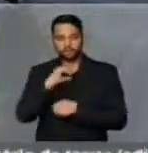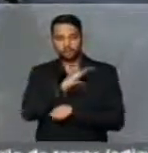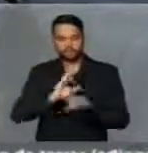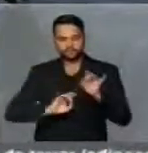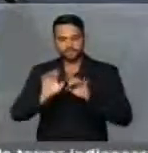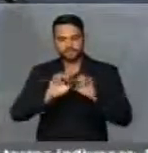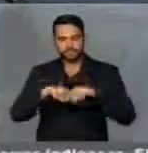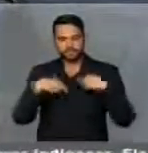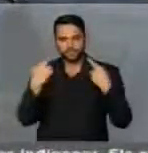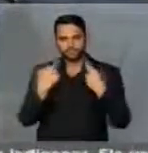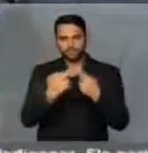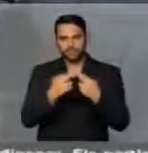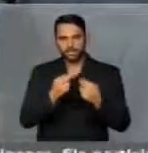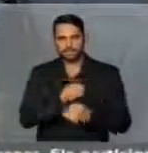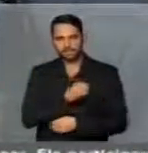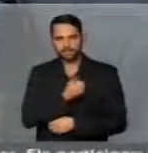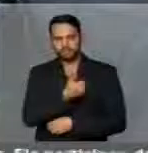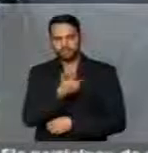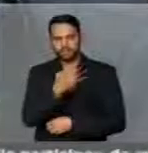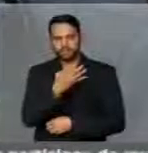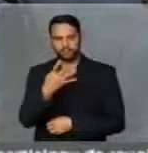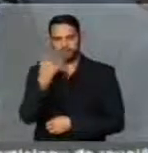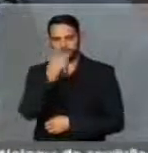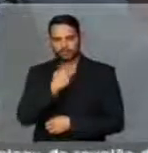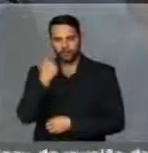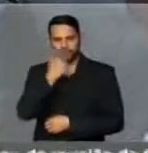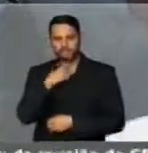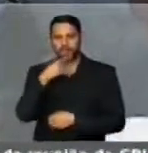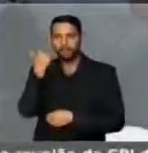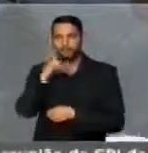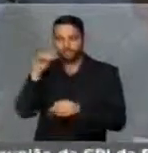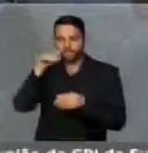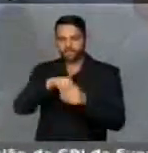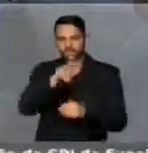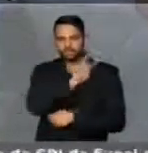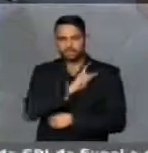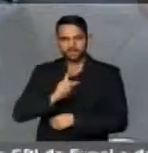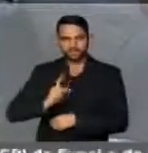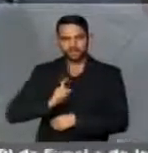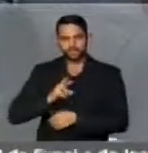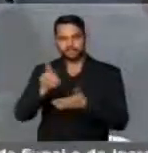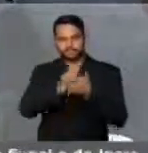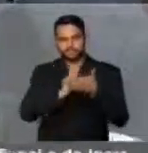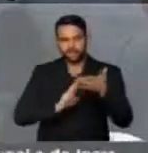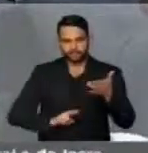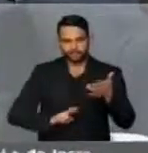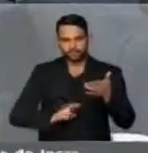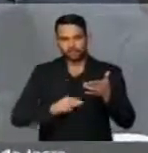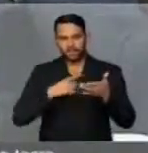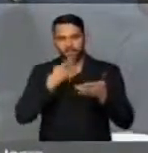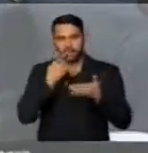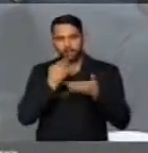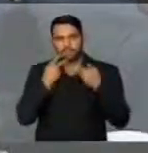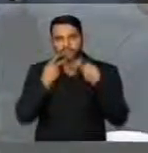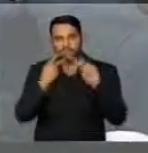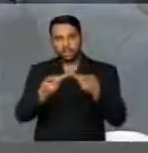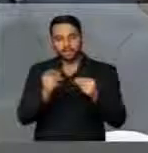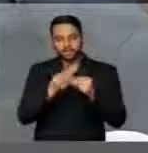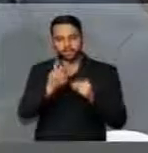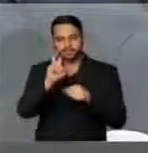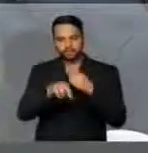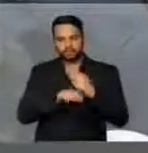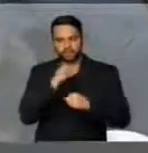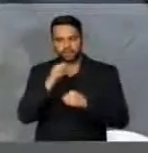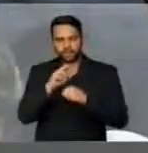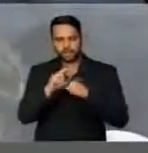especial se reunirá dentro de 48 horas e depois de eleger seu presidente e relator, emitirá parecer em 5 sessões